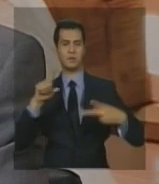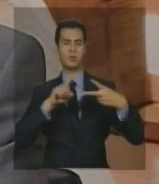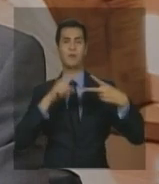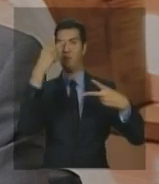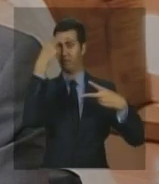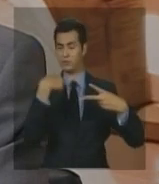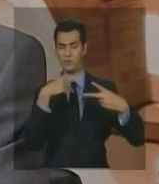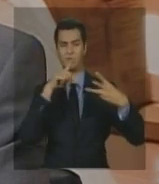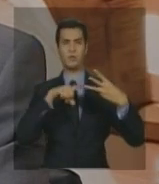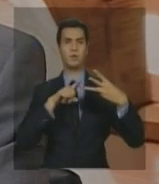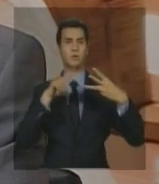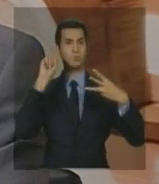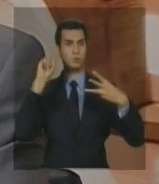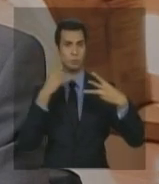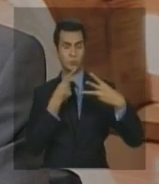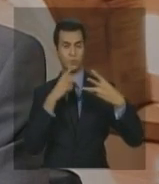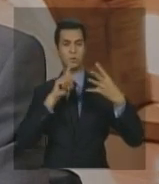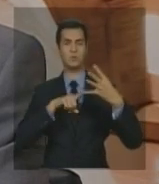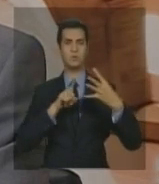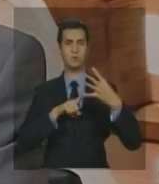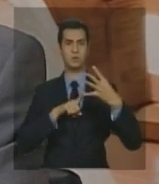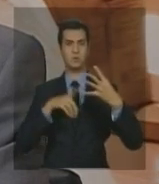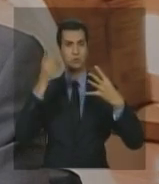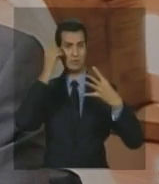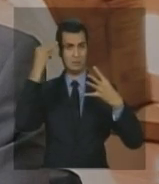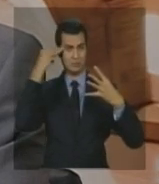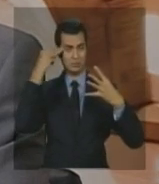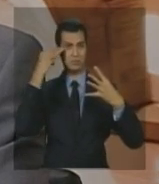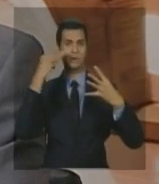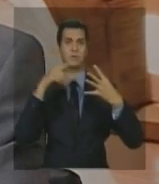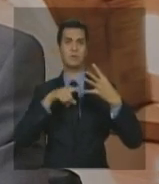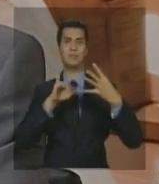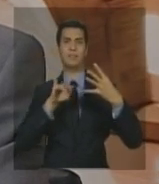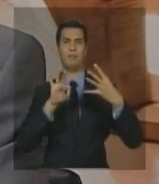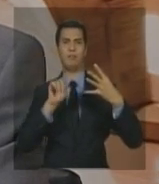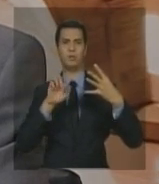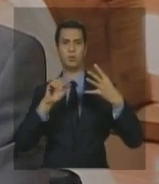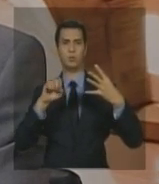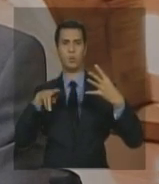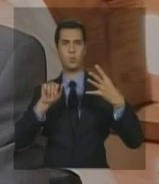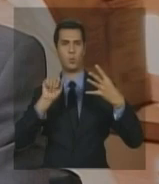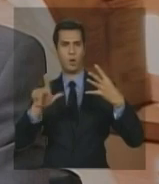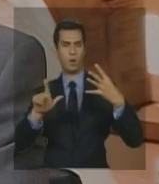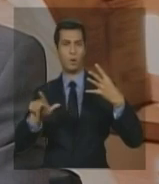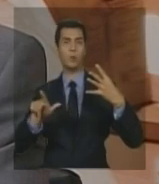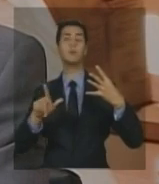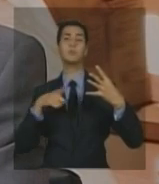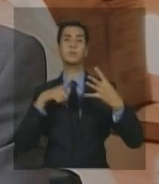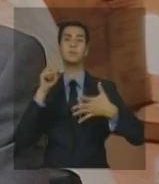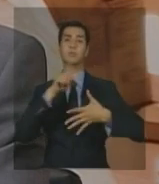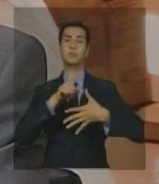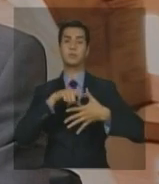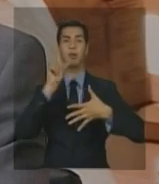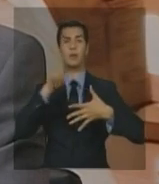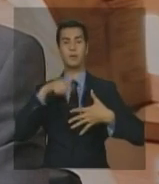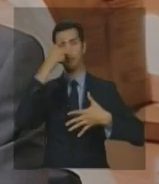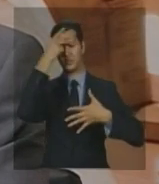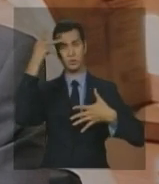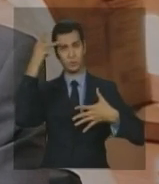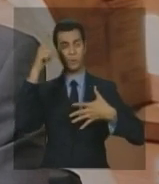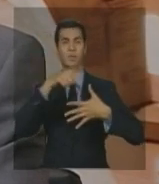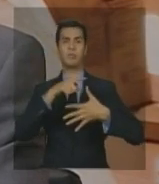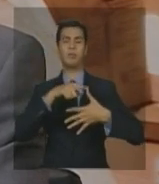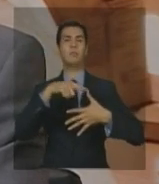deficiência auditiva e as pessoas com deficiência intelectual, e aí nós temos também as pessoas com múltiplas deficiências, que aí são as